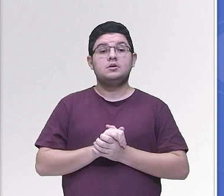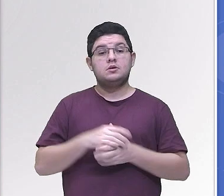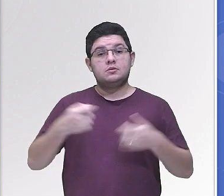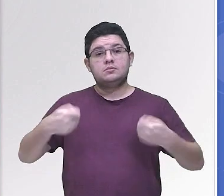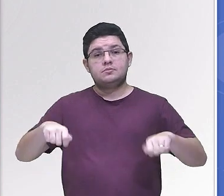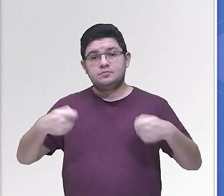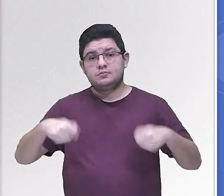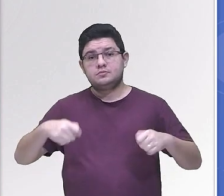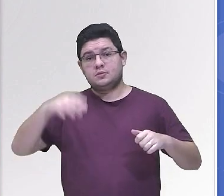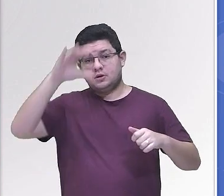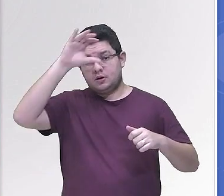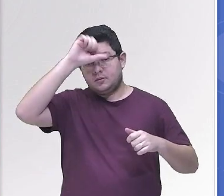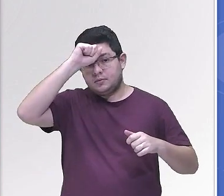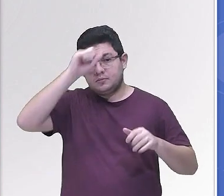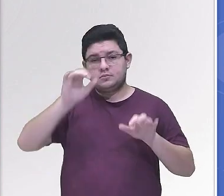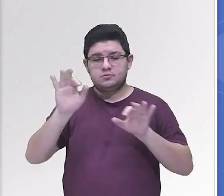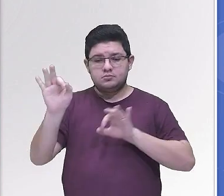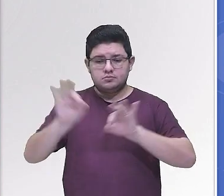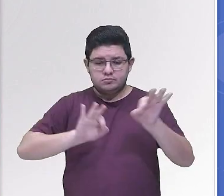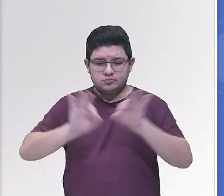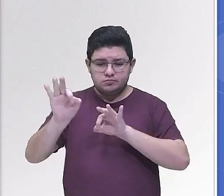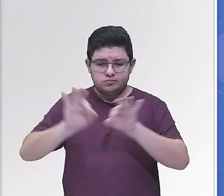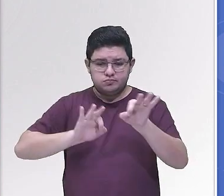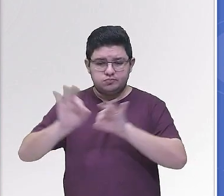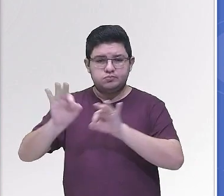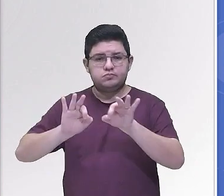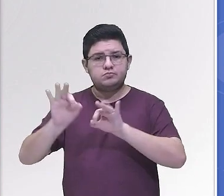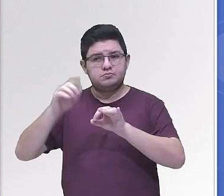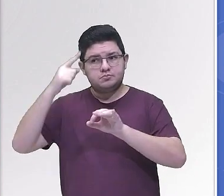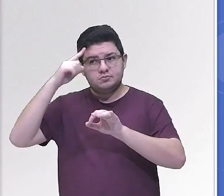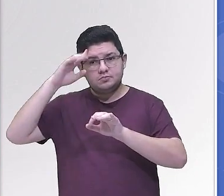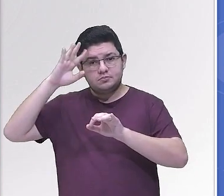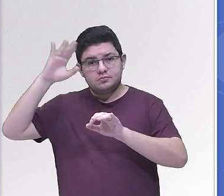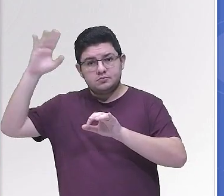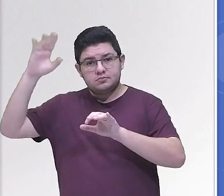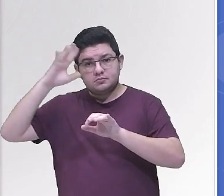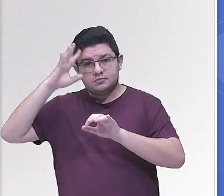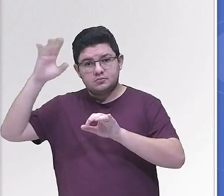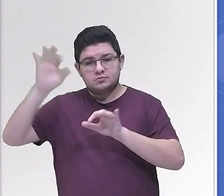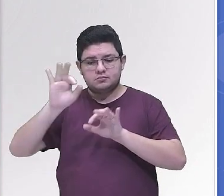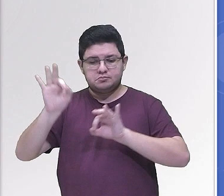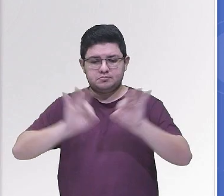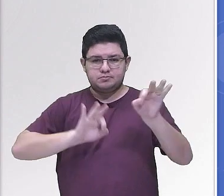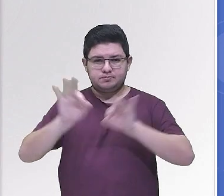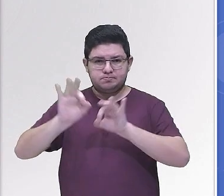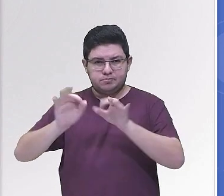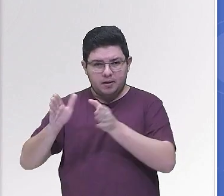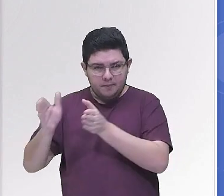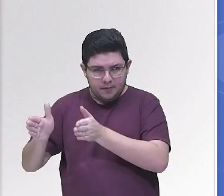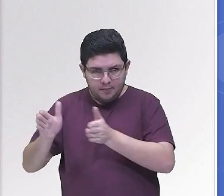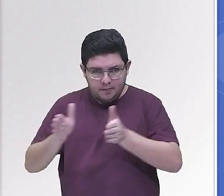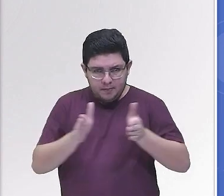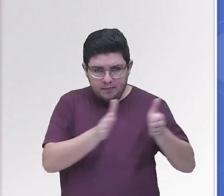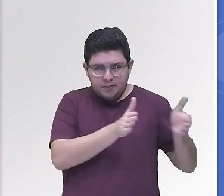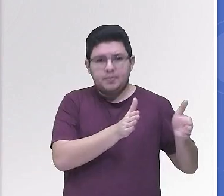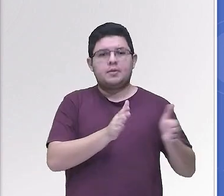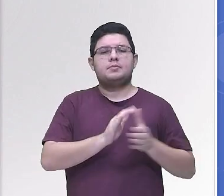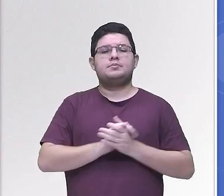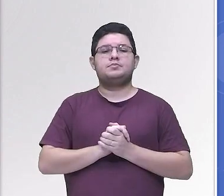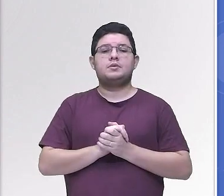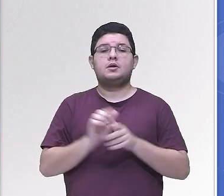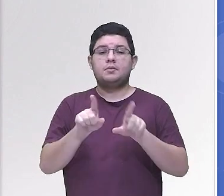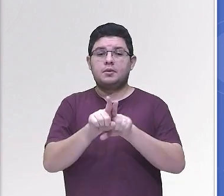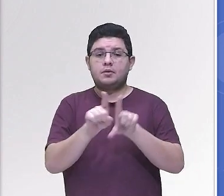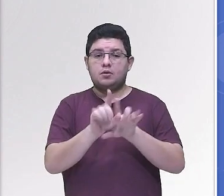pensar sistematicamente. O que é aprender a pensar sistematicamente? É buscar um rigor nos conceitos,